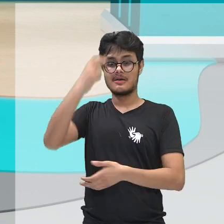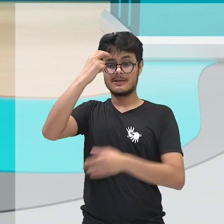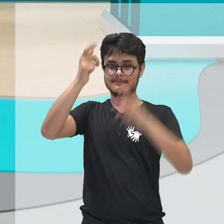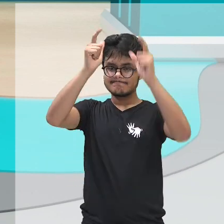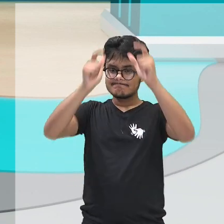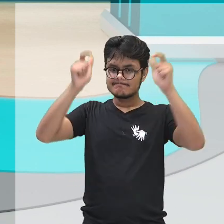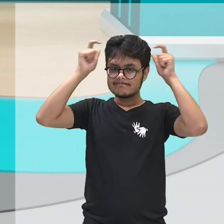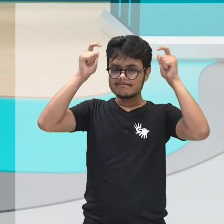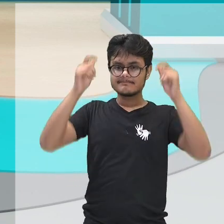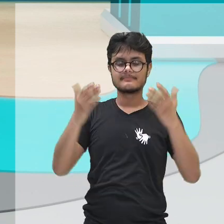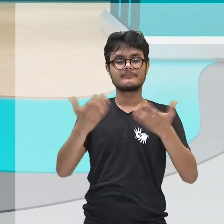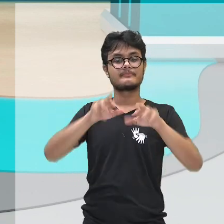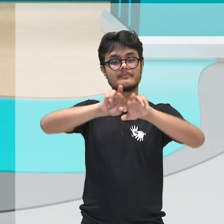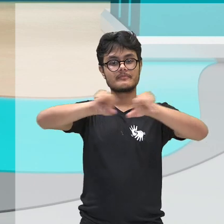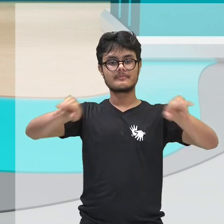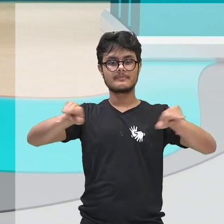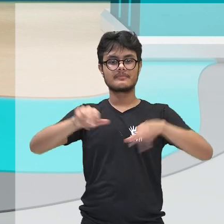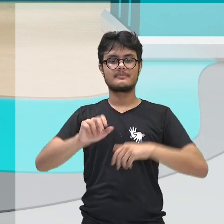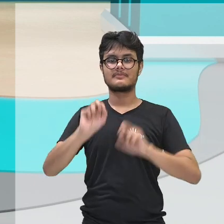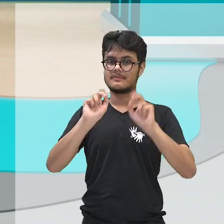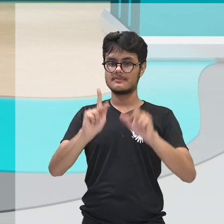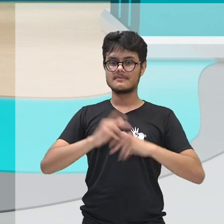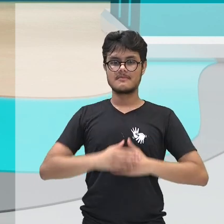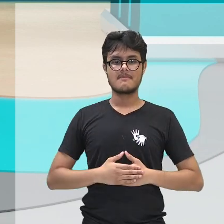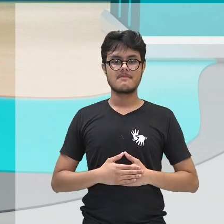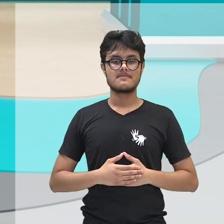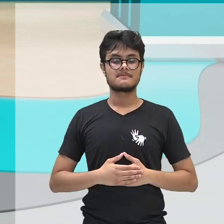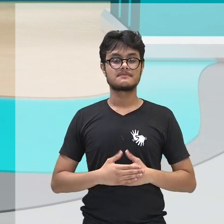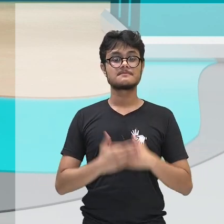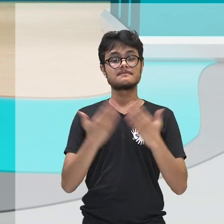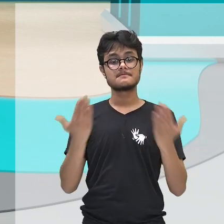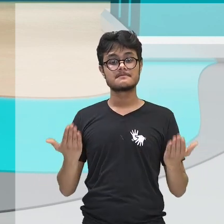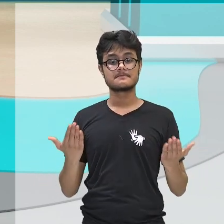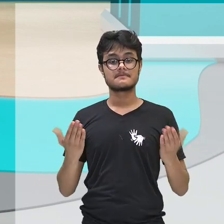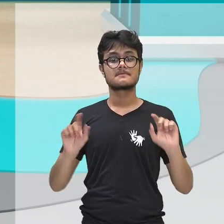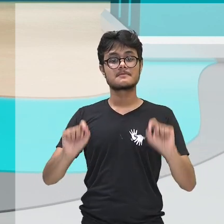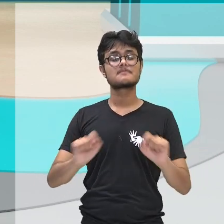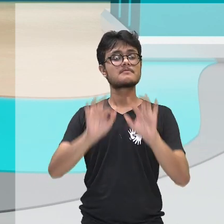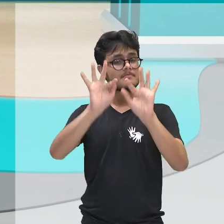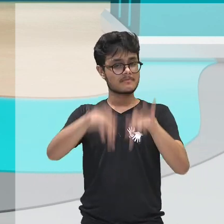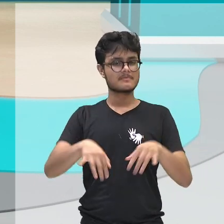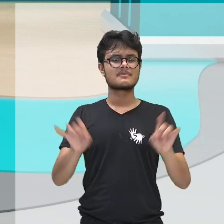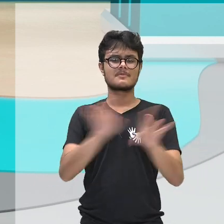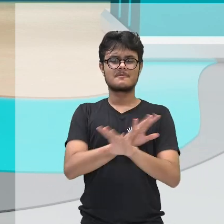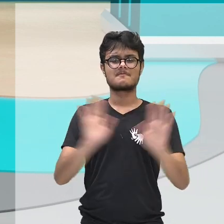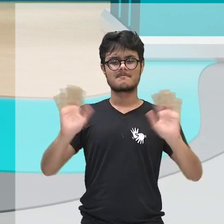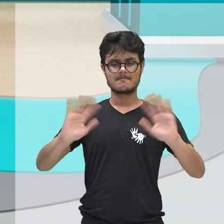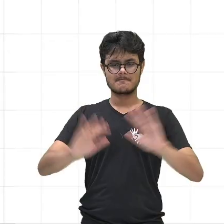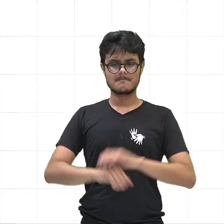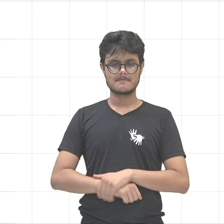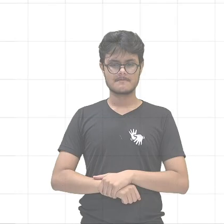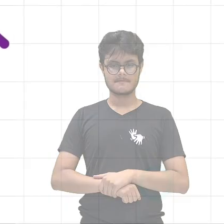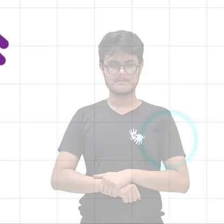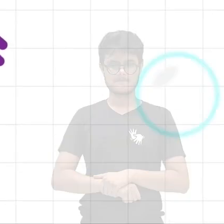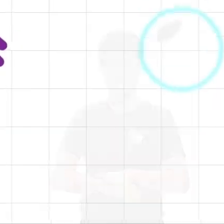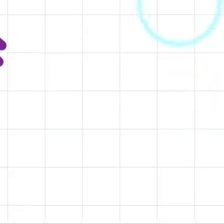mexicana. Museu da Frida Kahlo, tá bom? E aí, vamos finalizar a nossa aula.